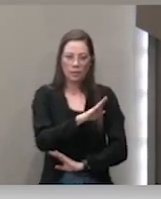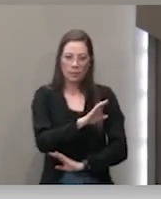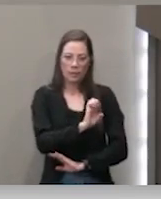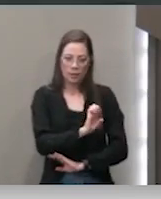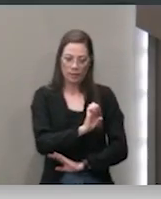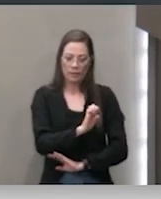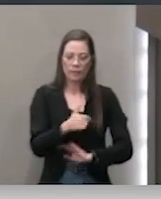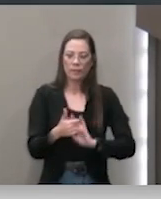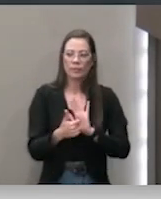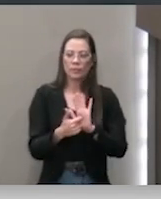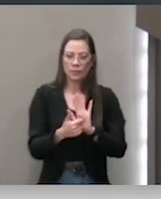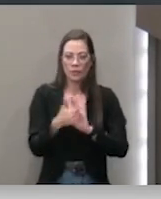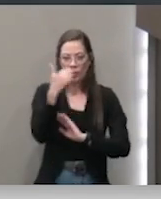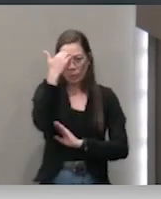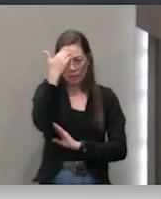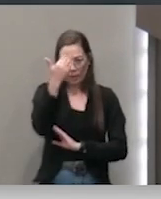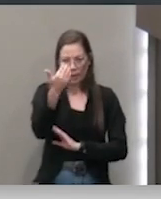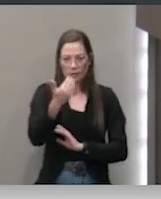obrigada.